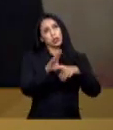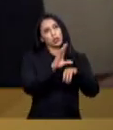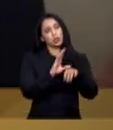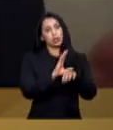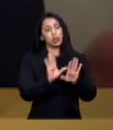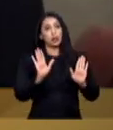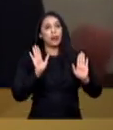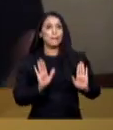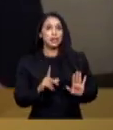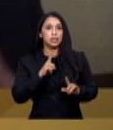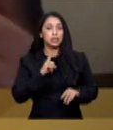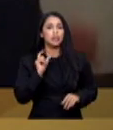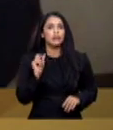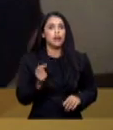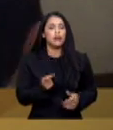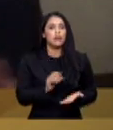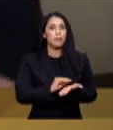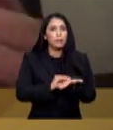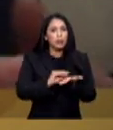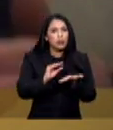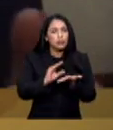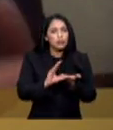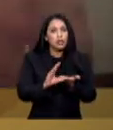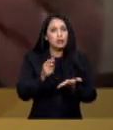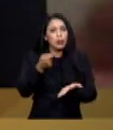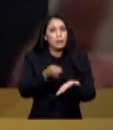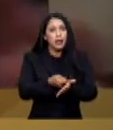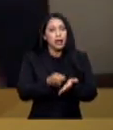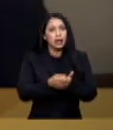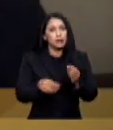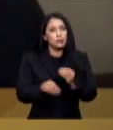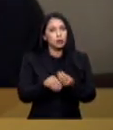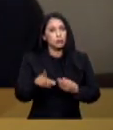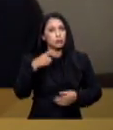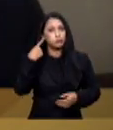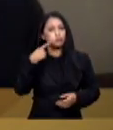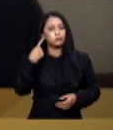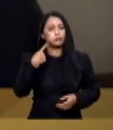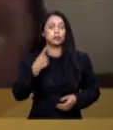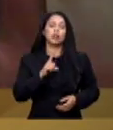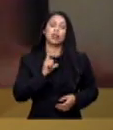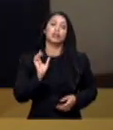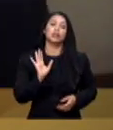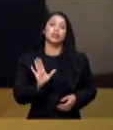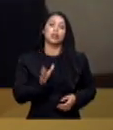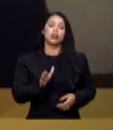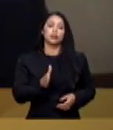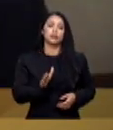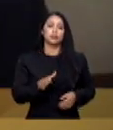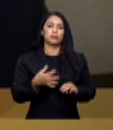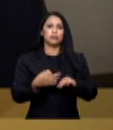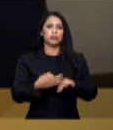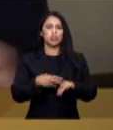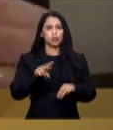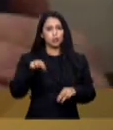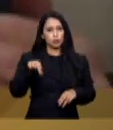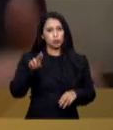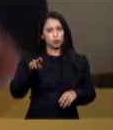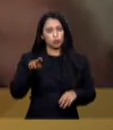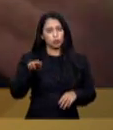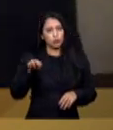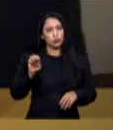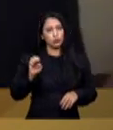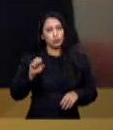e o estabelecimento de verbas sucumbenciais poderia, e isso foi ressaltado, salvo engano, pelo eminente ministro Cássio Nunes,